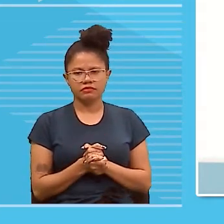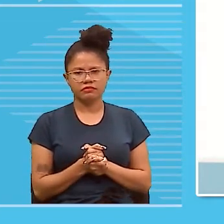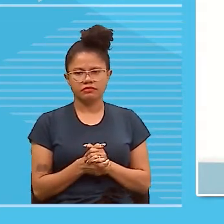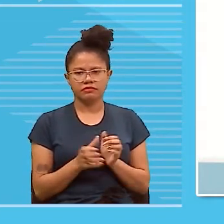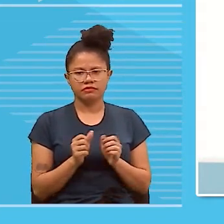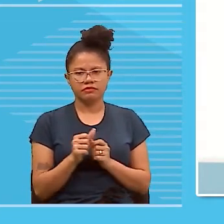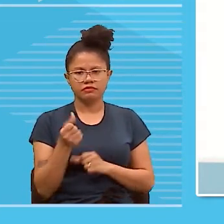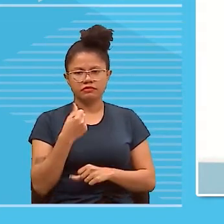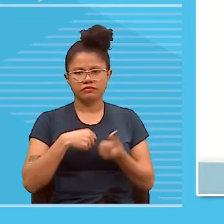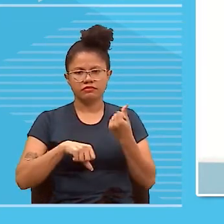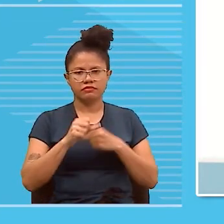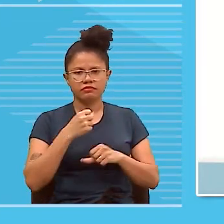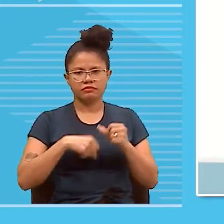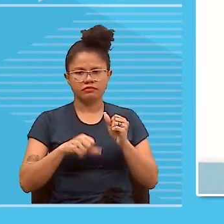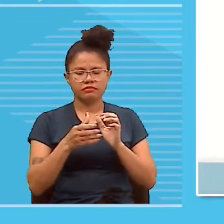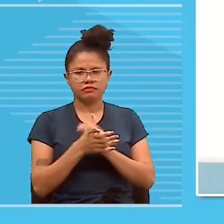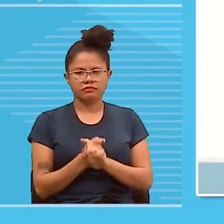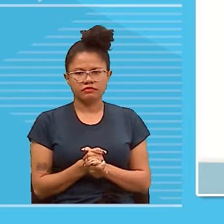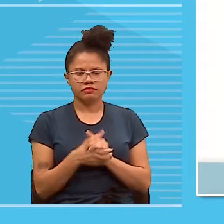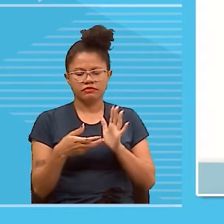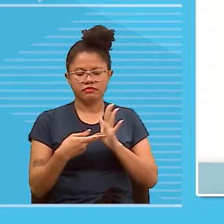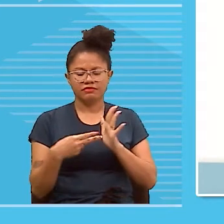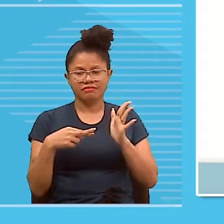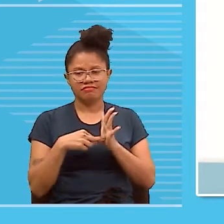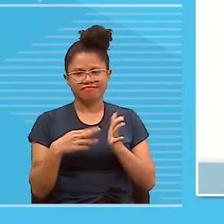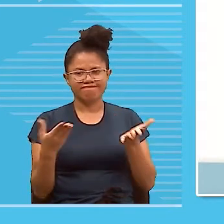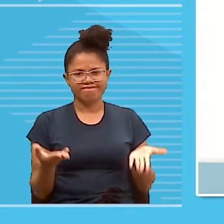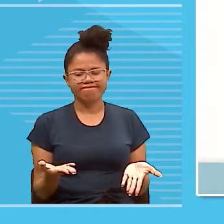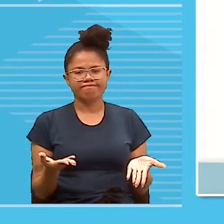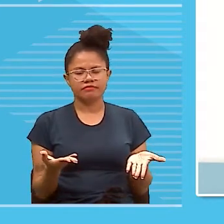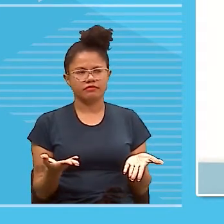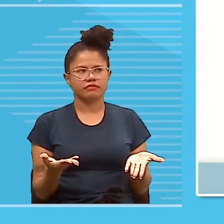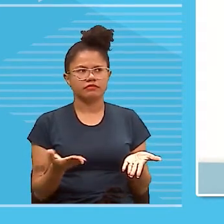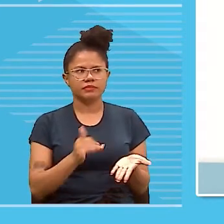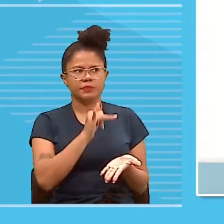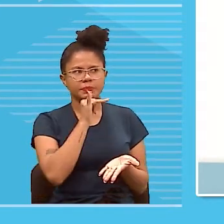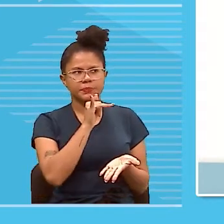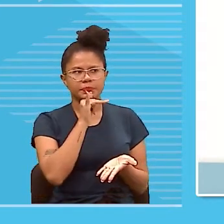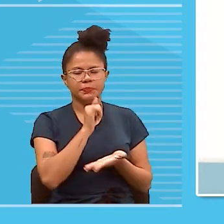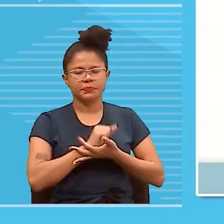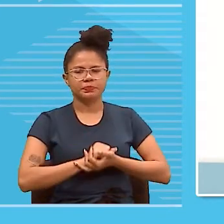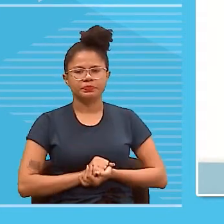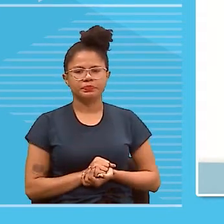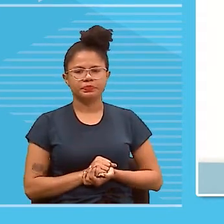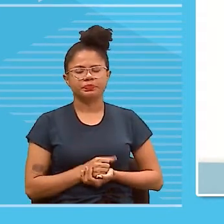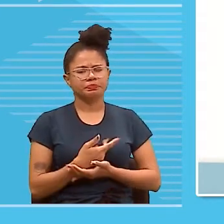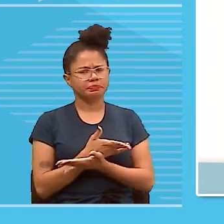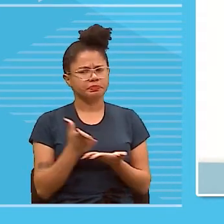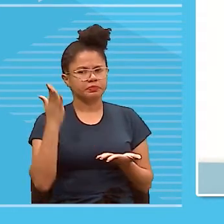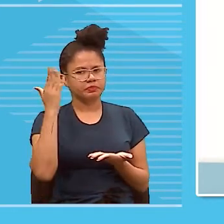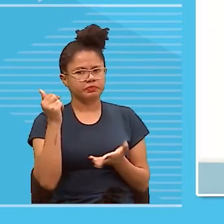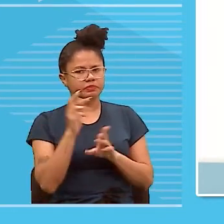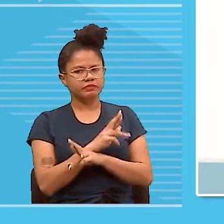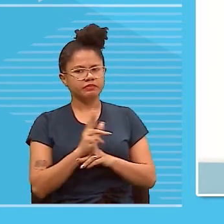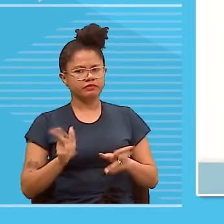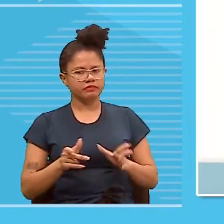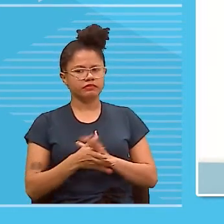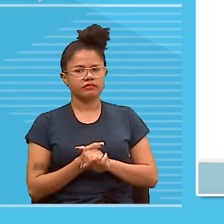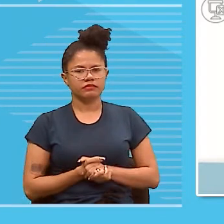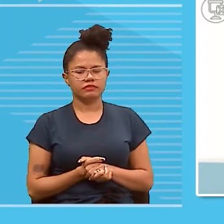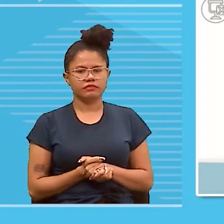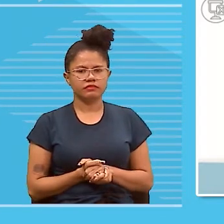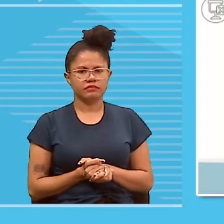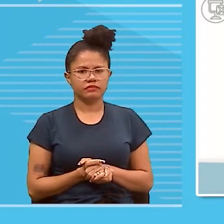uma alteração semântica no período por exemplo vocês sabem a diferença